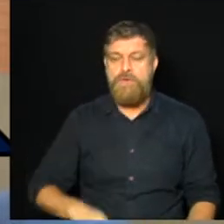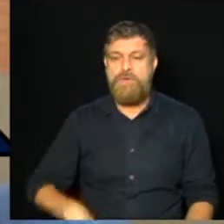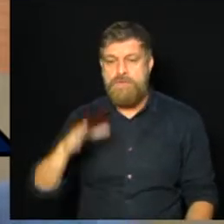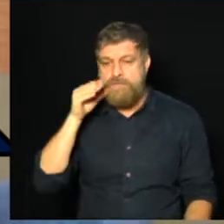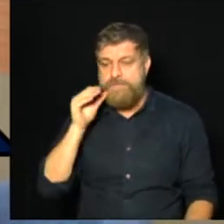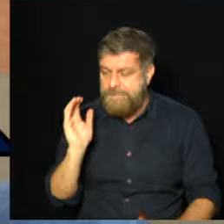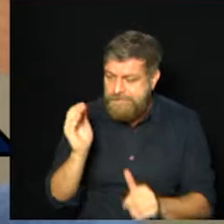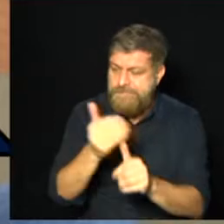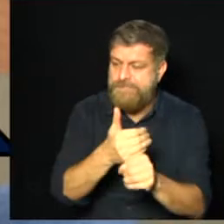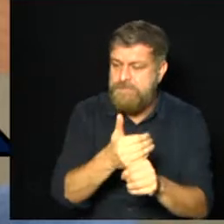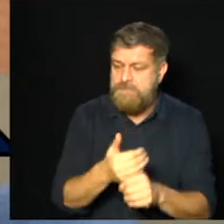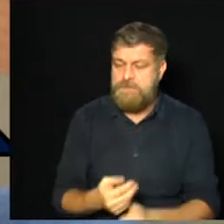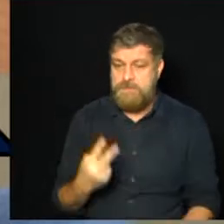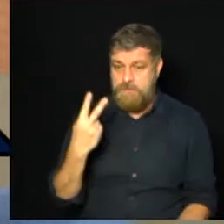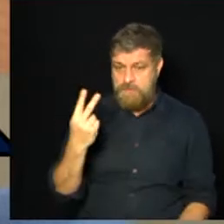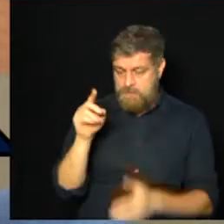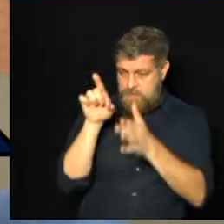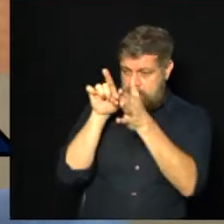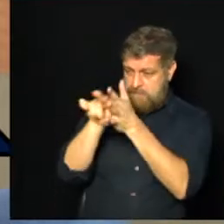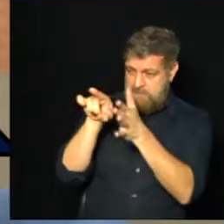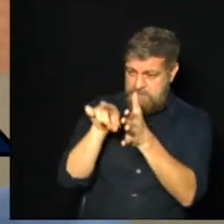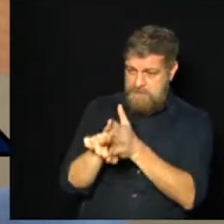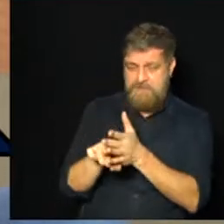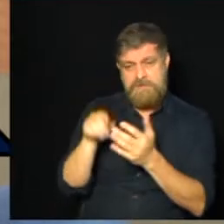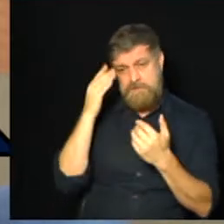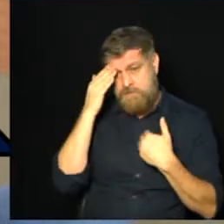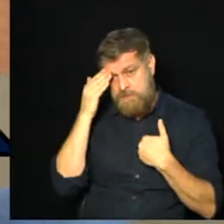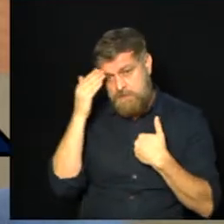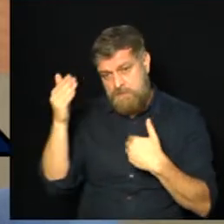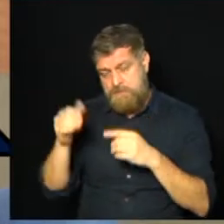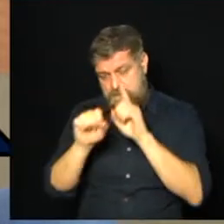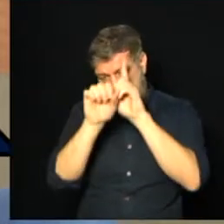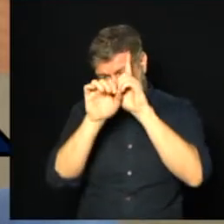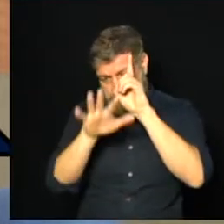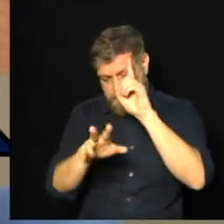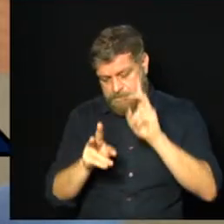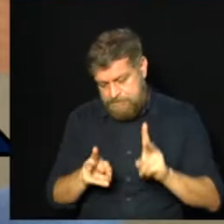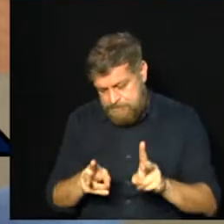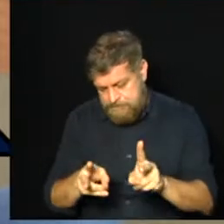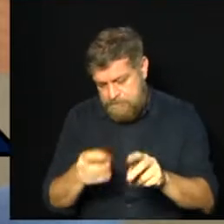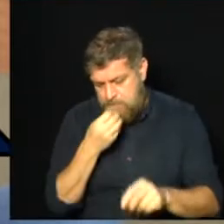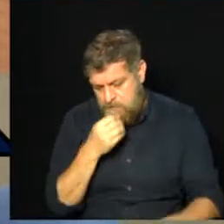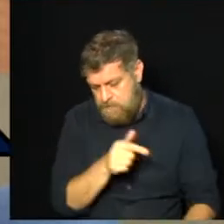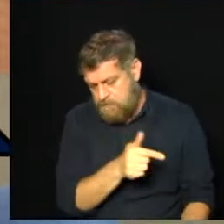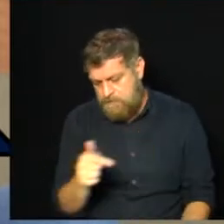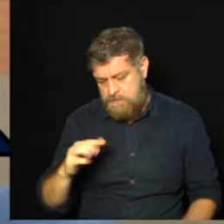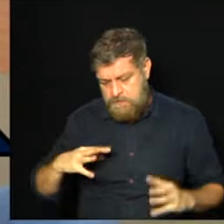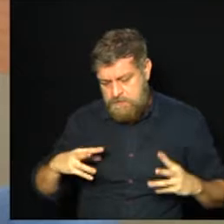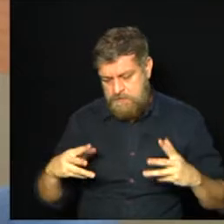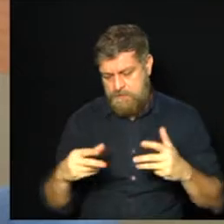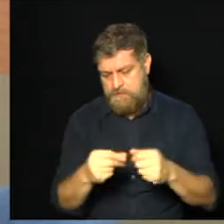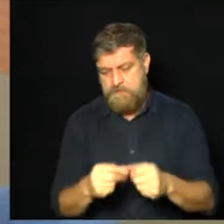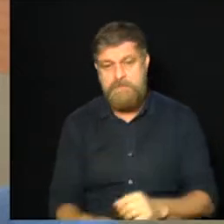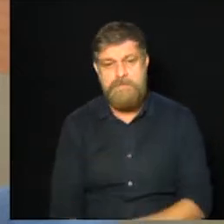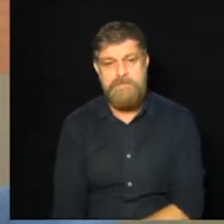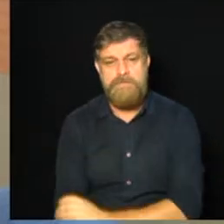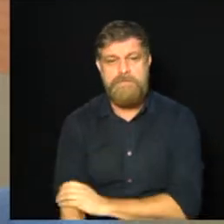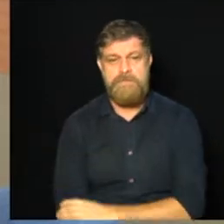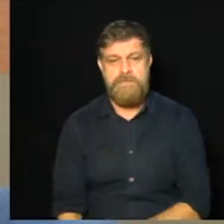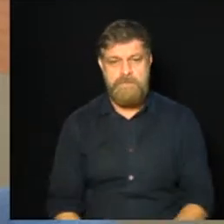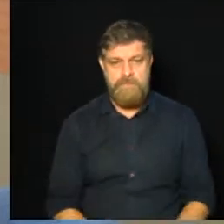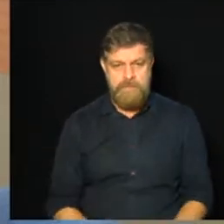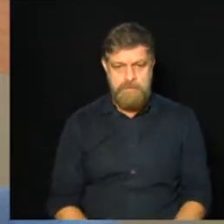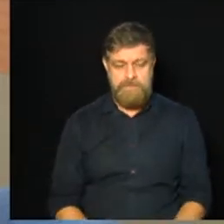seriam essas duas perguntas. Muito obrigado, que Deus continue nos abençoando. Boa semana a todos. Olha, quanto à primeira